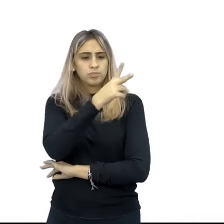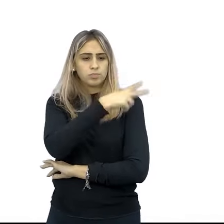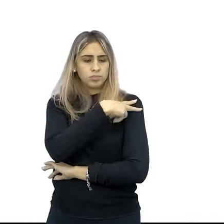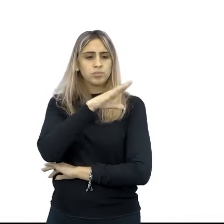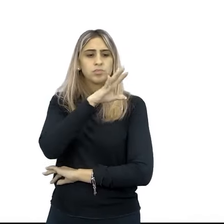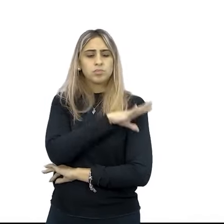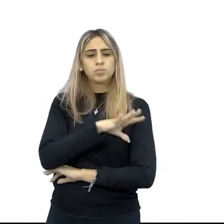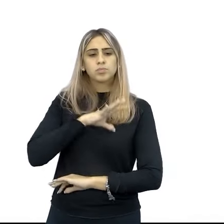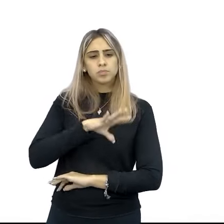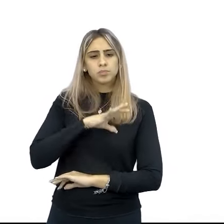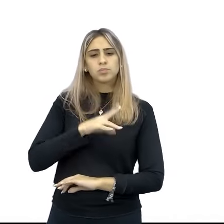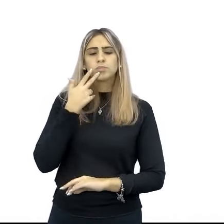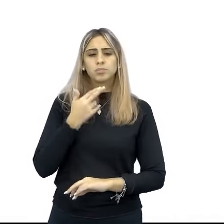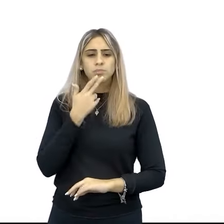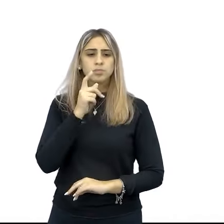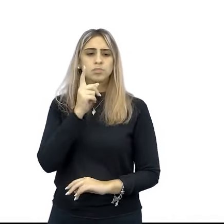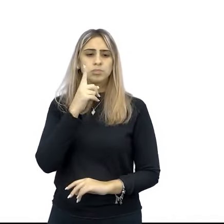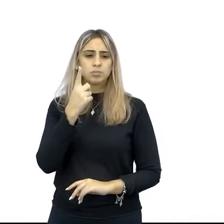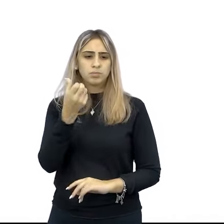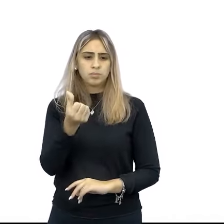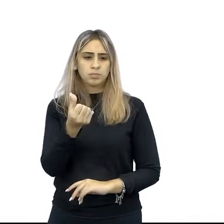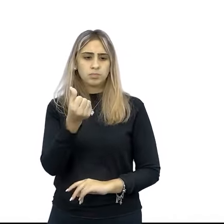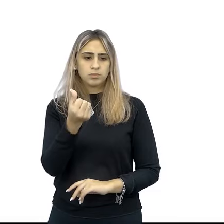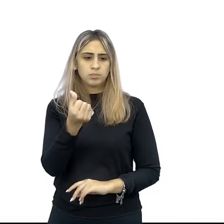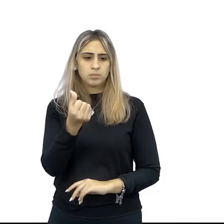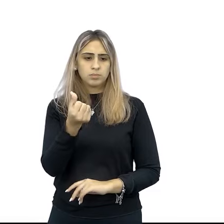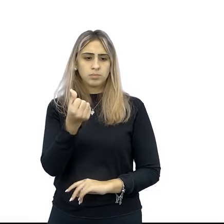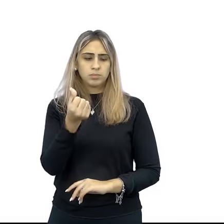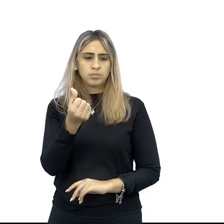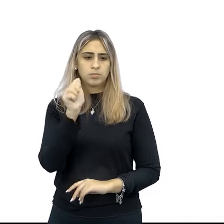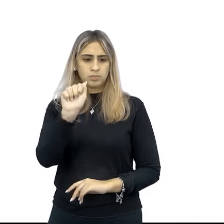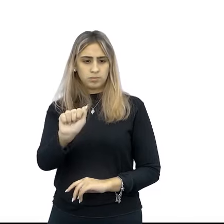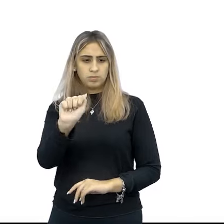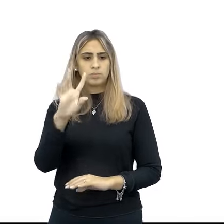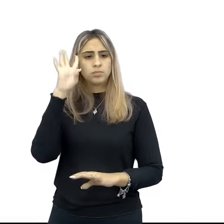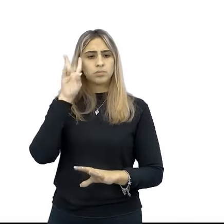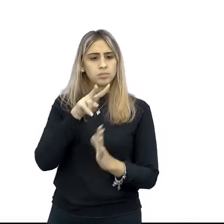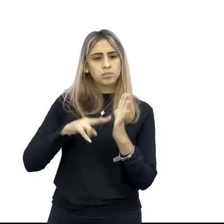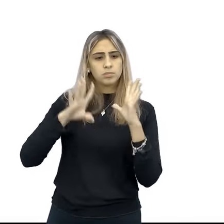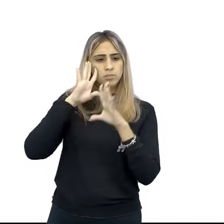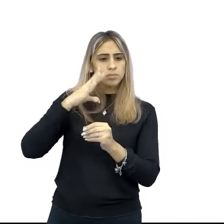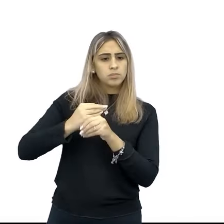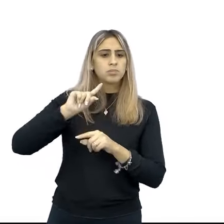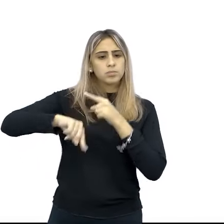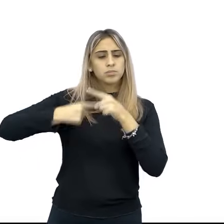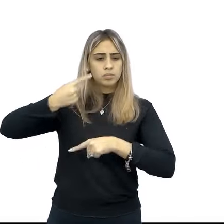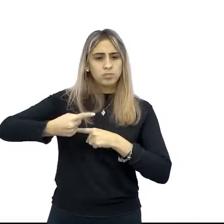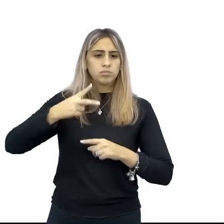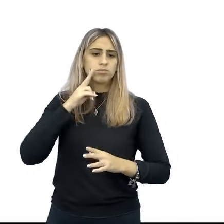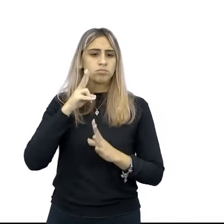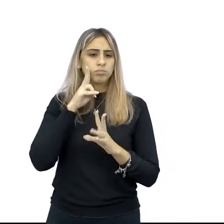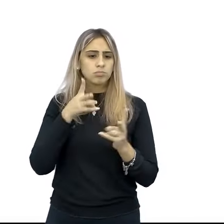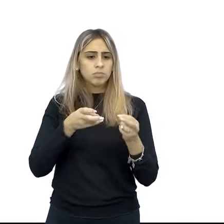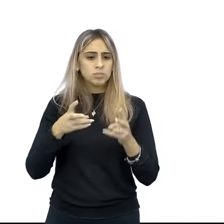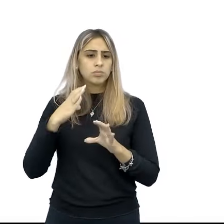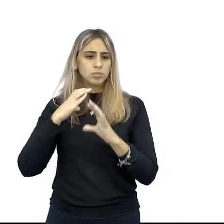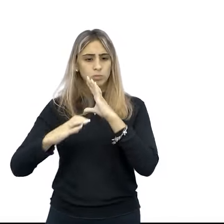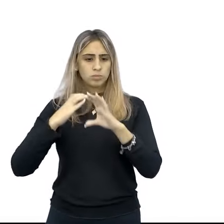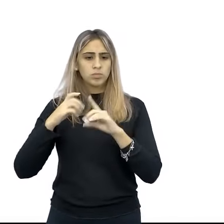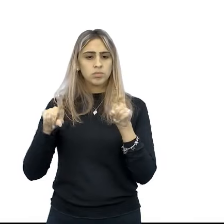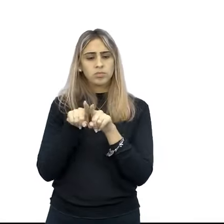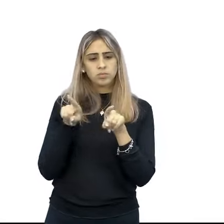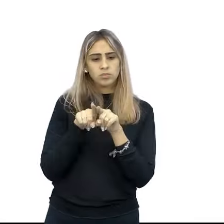portuguesa de número 16A, ler e compreender, e depois considerando a situação comunicativa